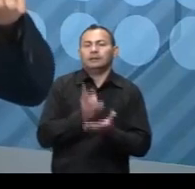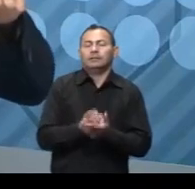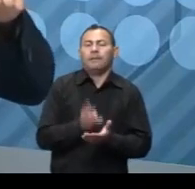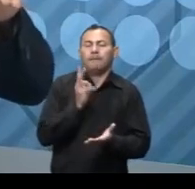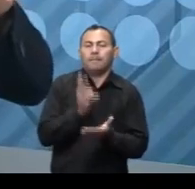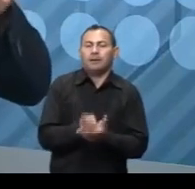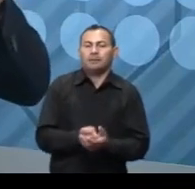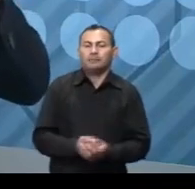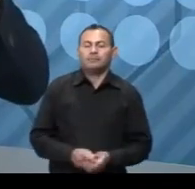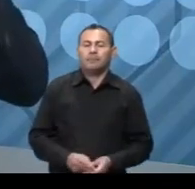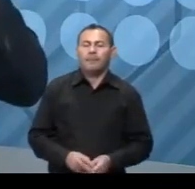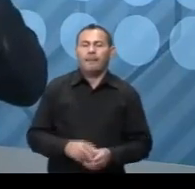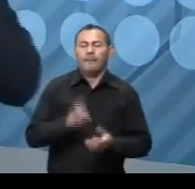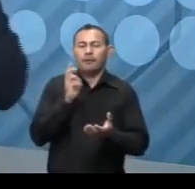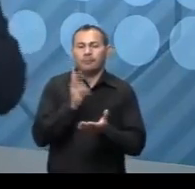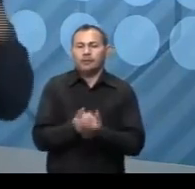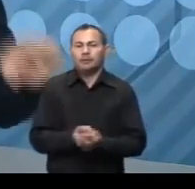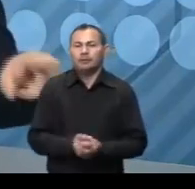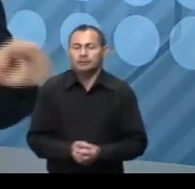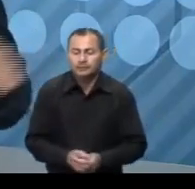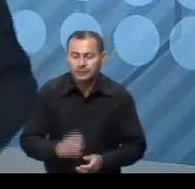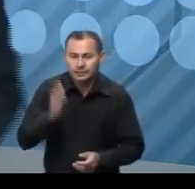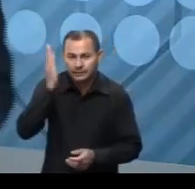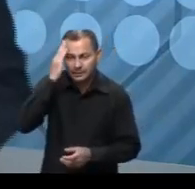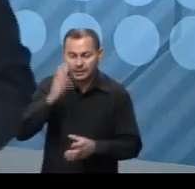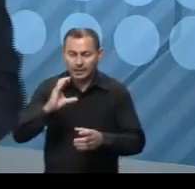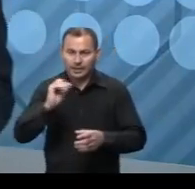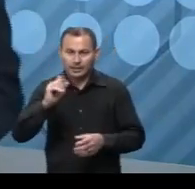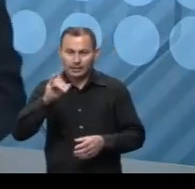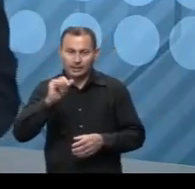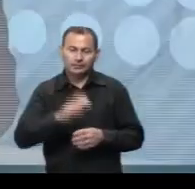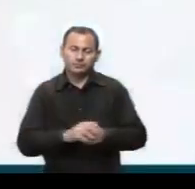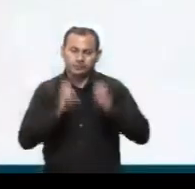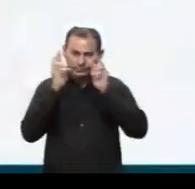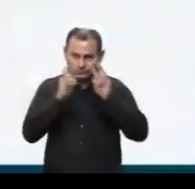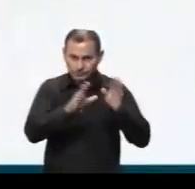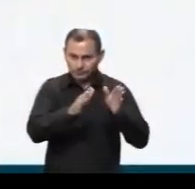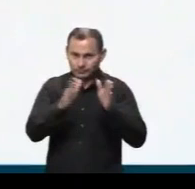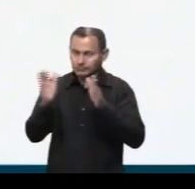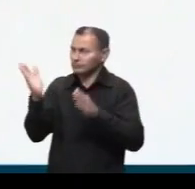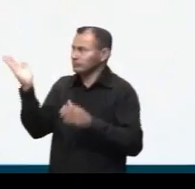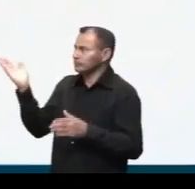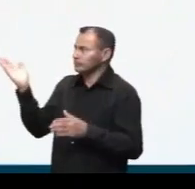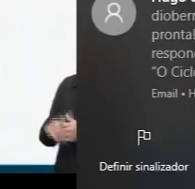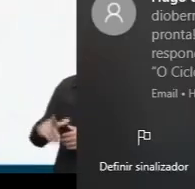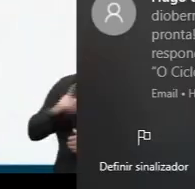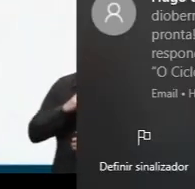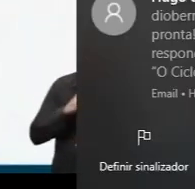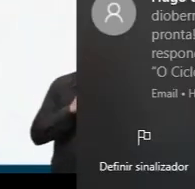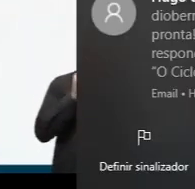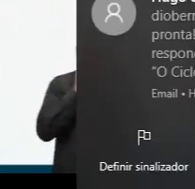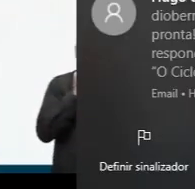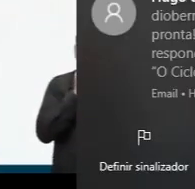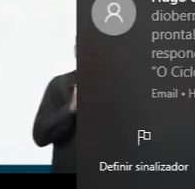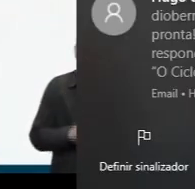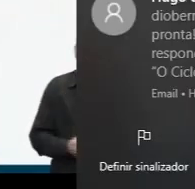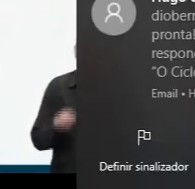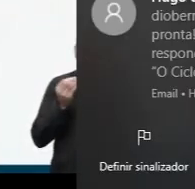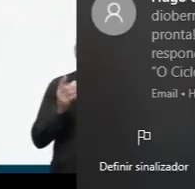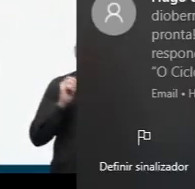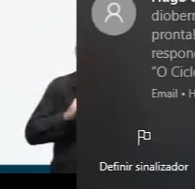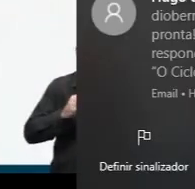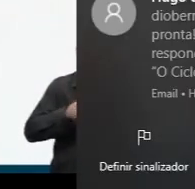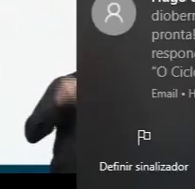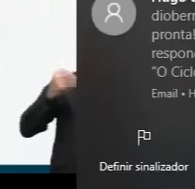estar o mesmo, tá? Tem que estar o mesmo para as tabeiras, tá bom? Então, me acompanha ali no quadro, que a gente tem um exemplo de como que